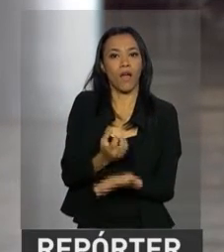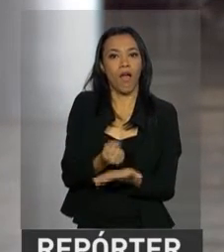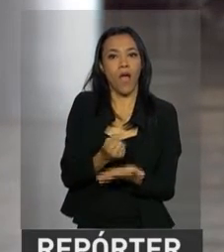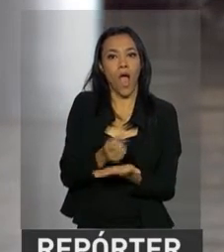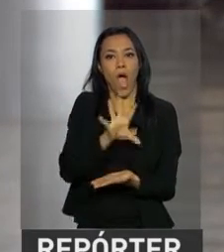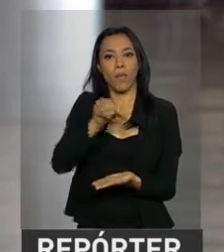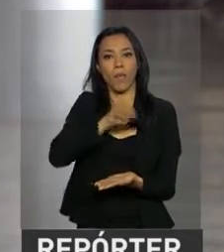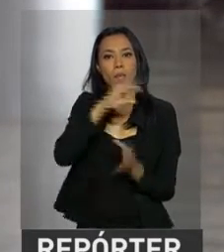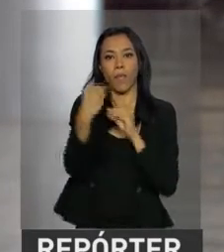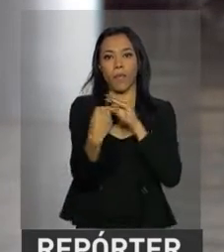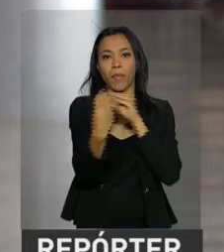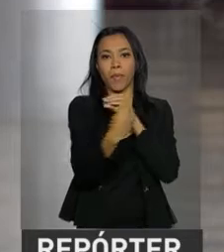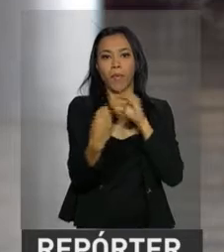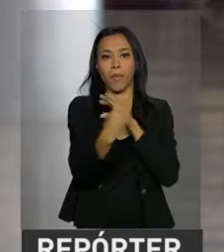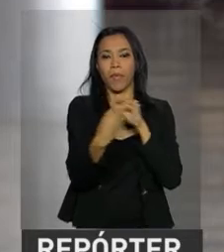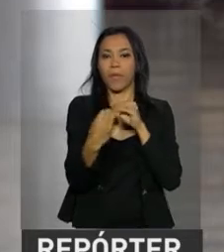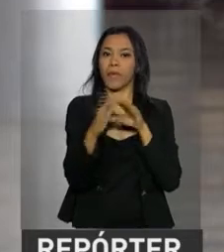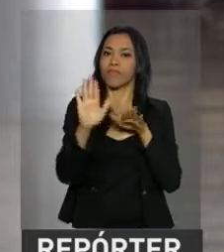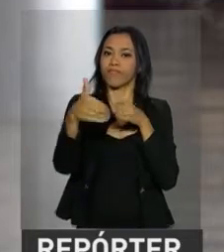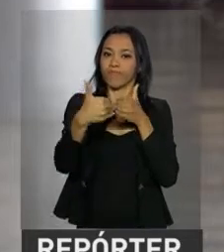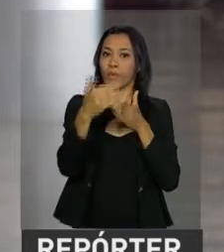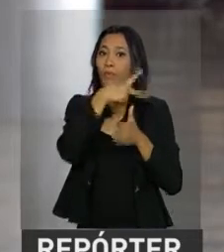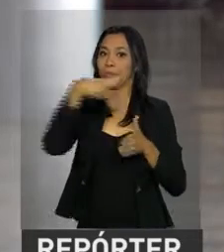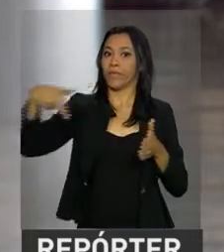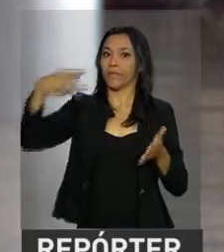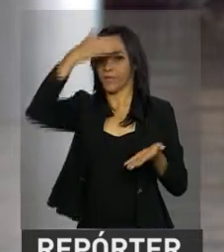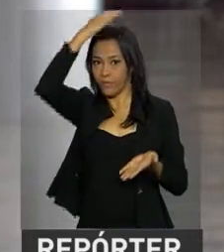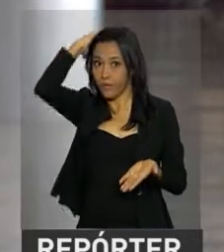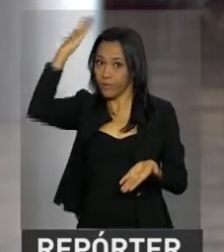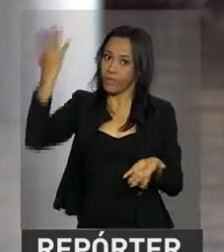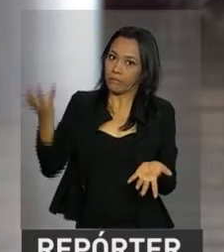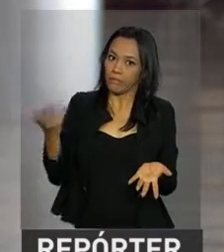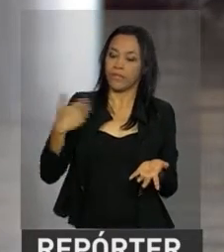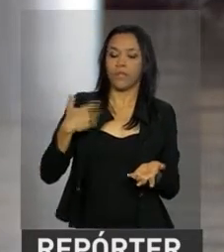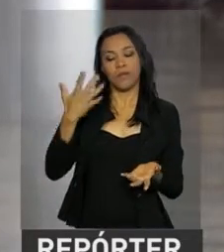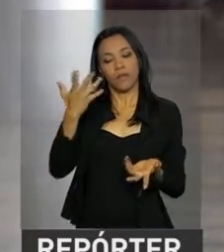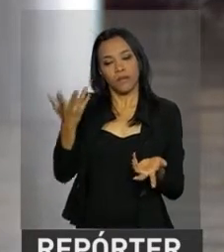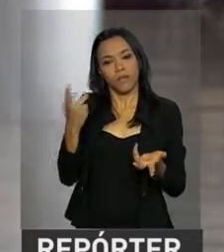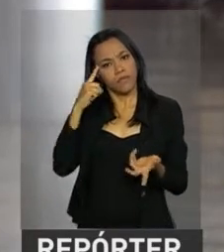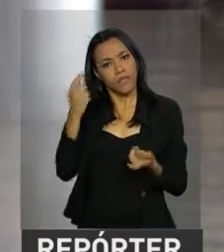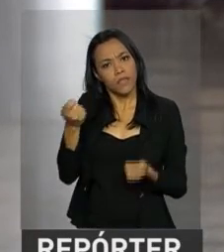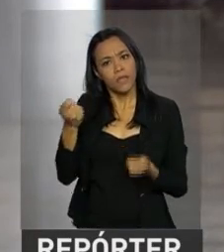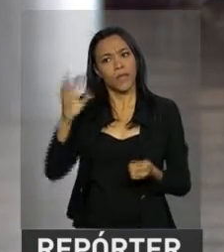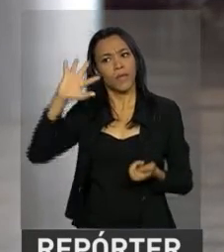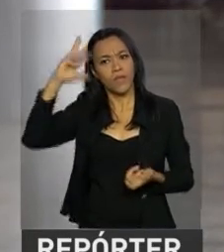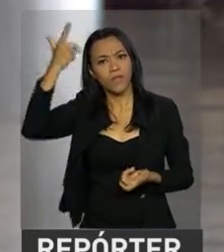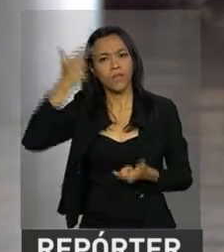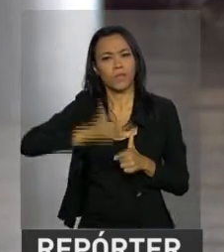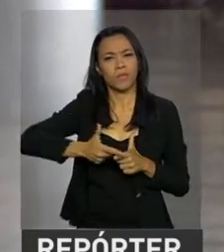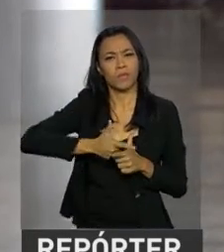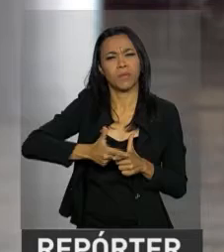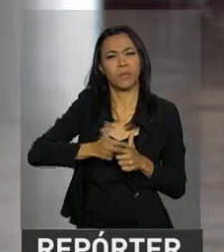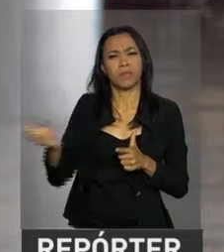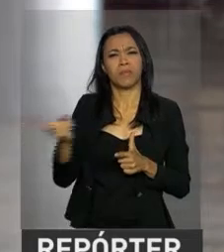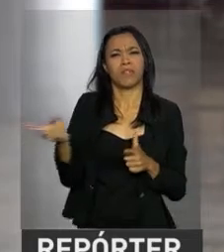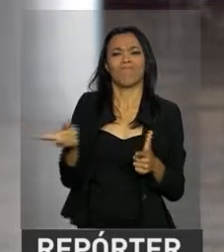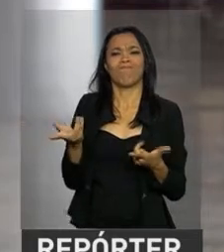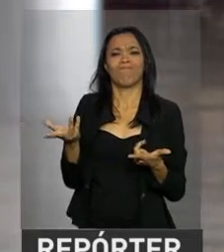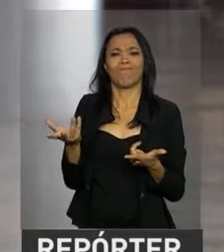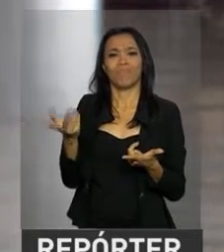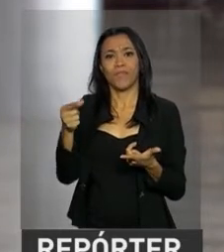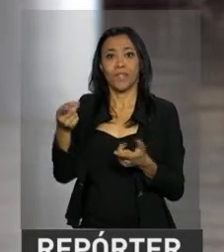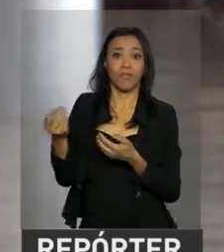presidente. O presidente Michel Temer disse também que tentou propor uma solução para o conflito, sugerindo que a questão fosse levada para